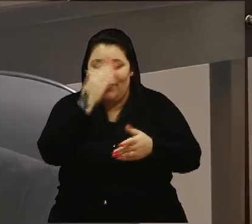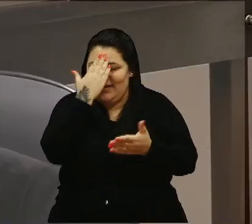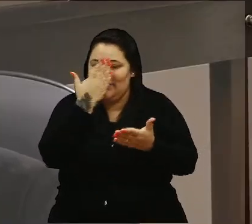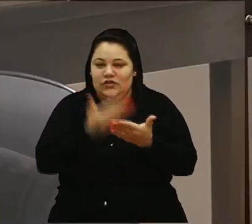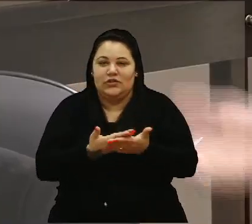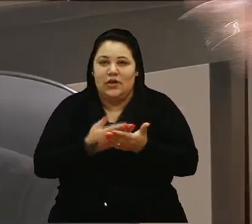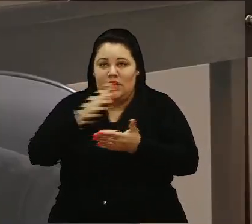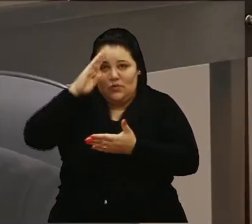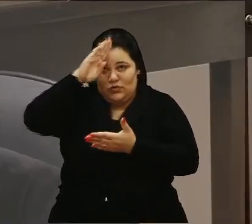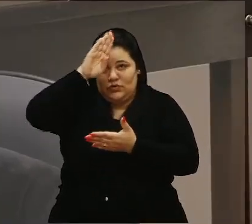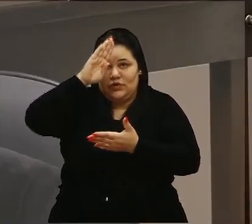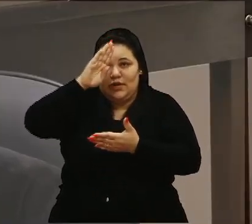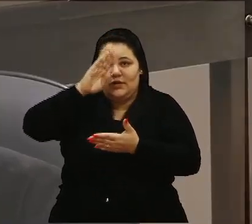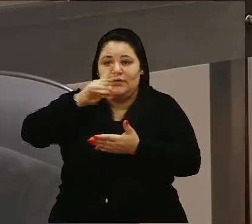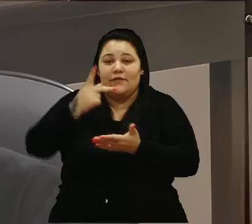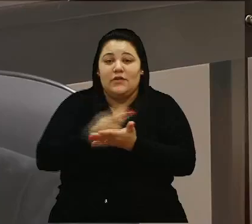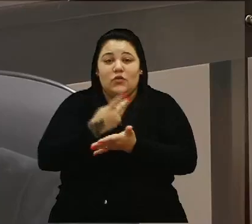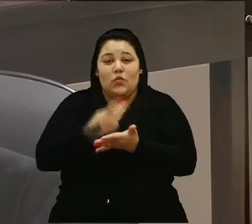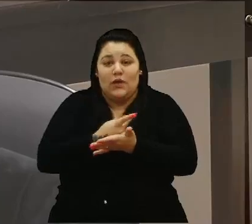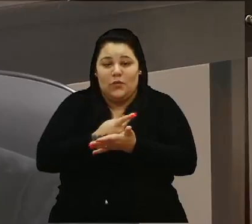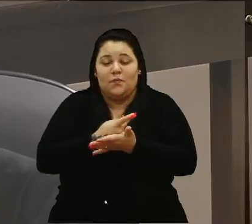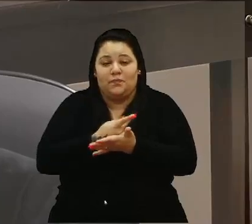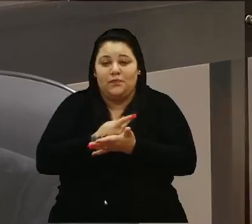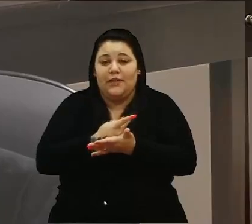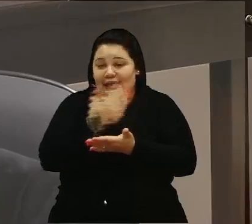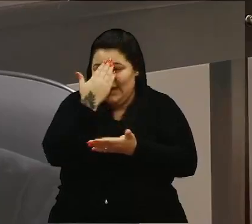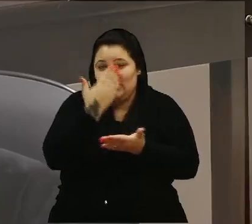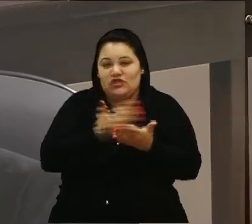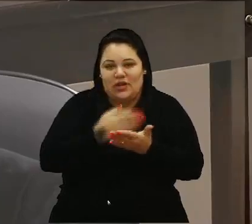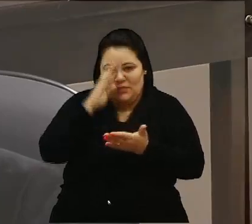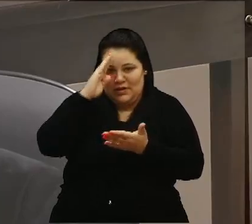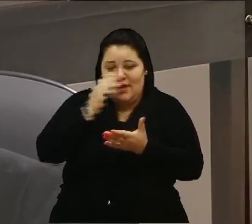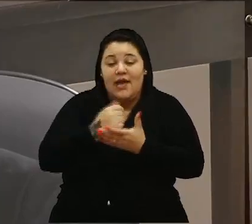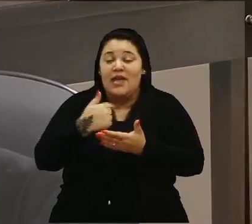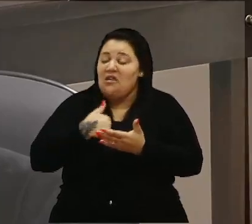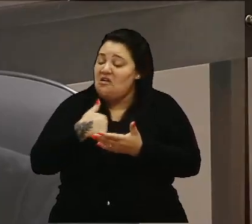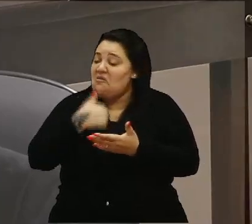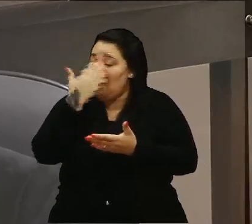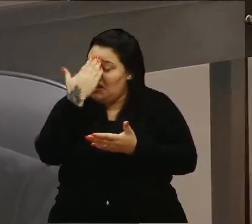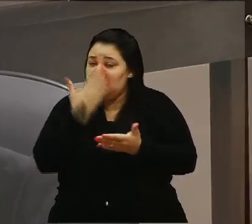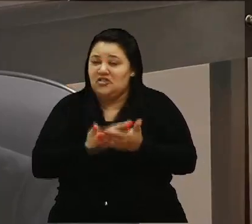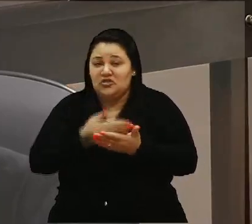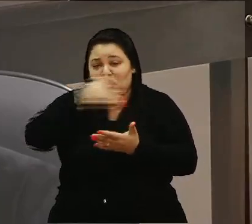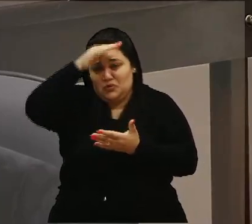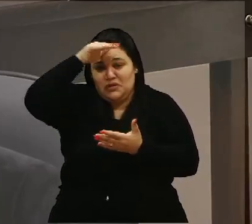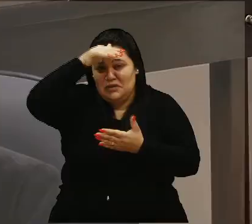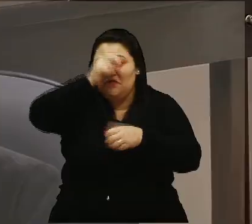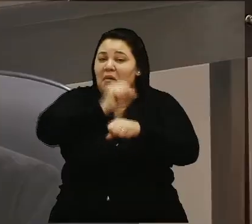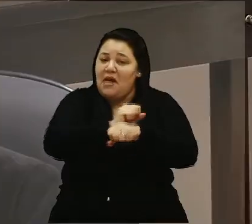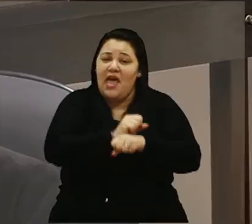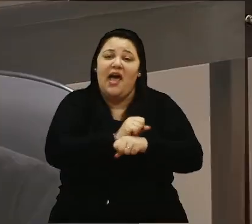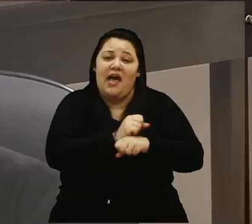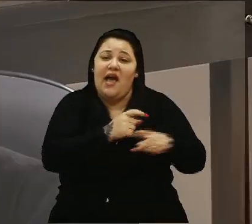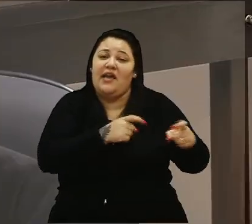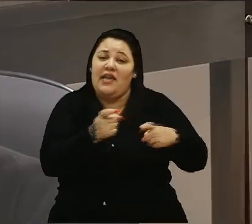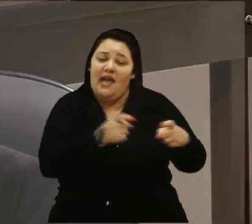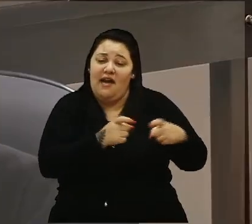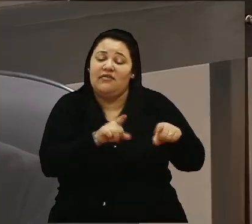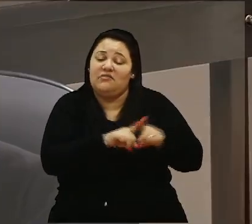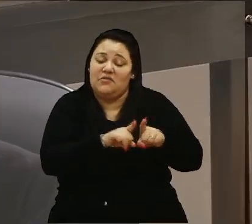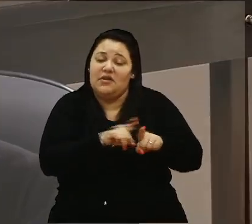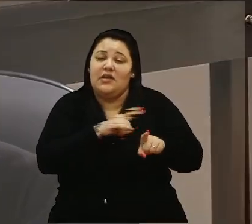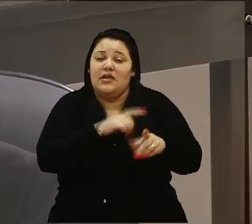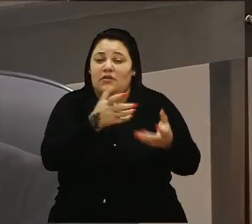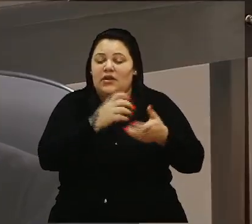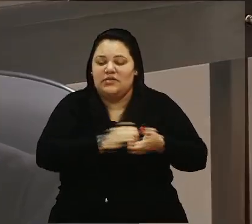nos militares, né? Mas voltando, eu acredito que o Trump vai dar um para de quieto aí nessa guerra. E também eu queria saudar aqui o Eyal